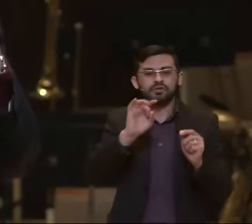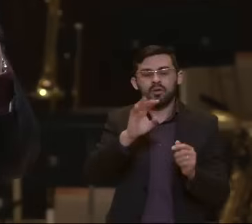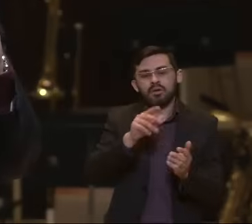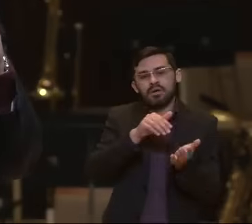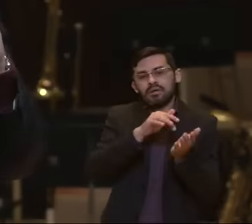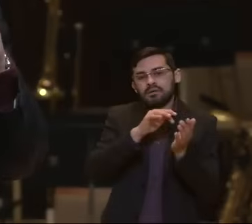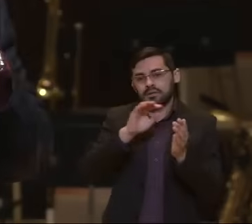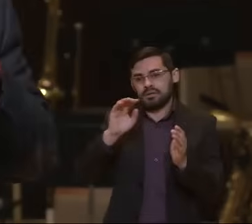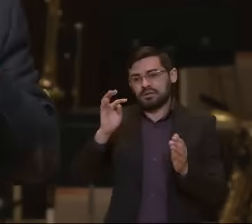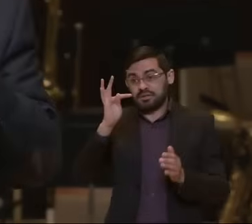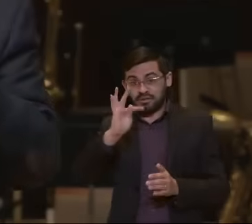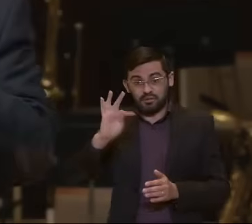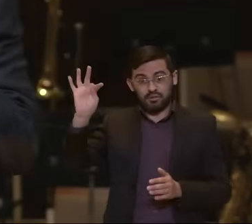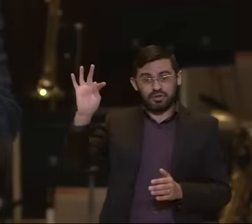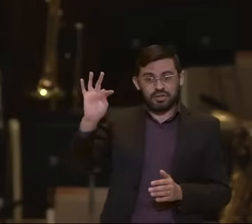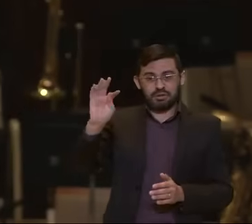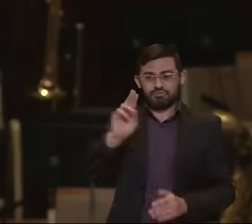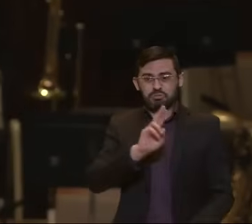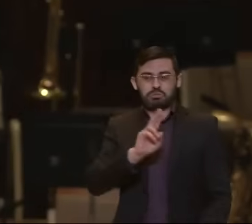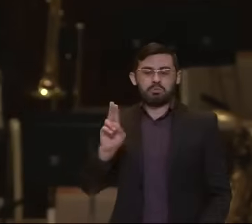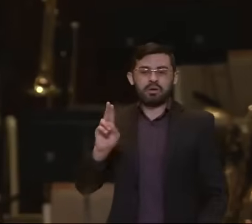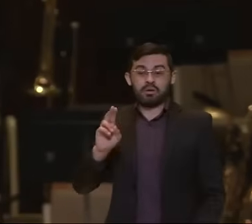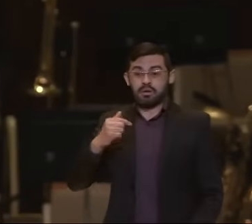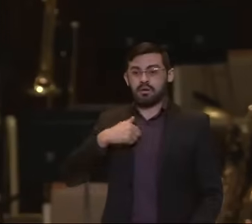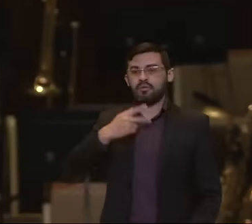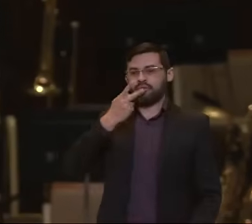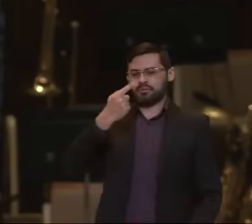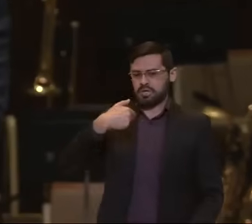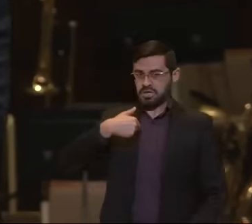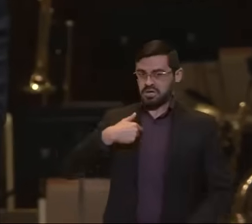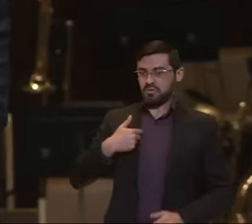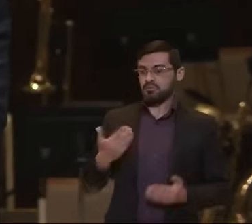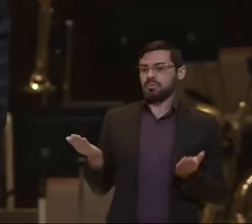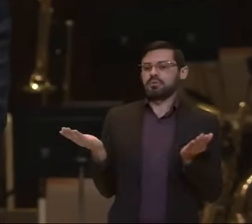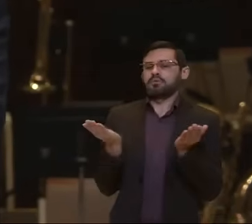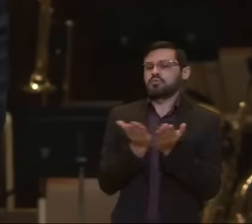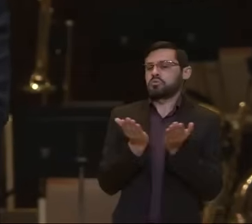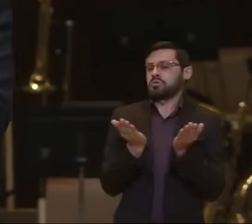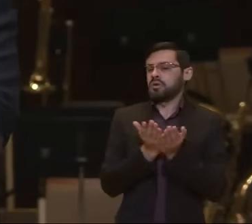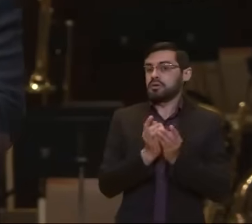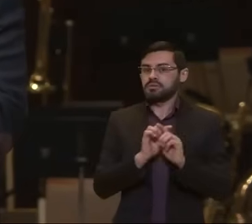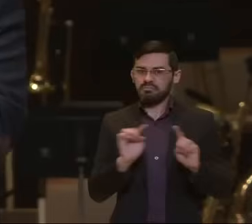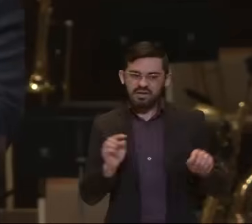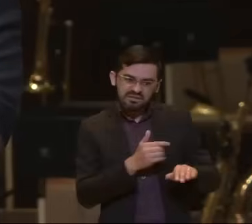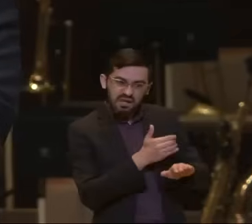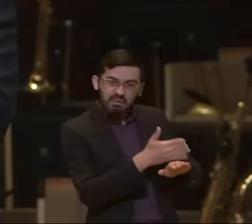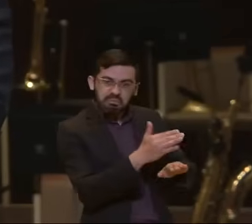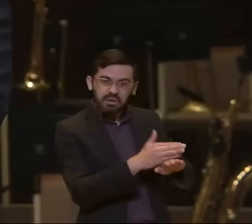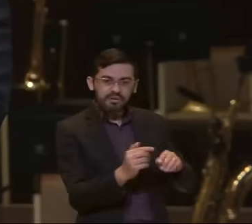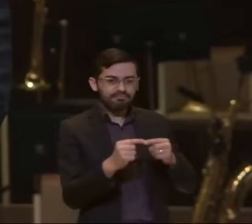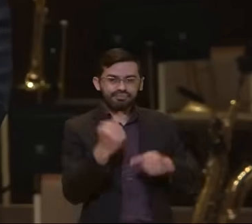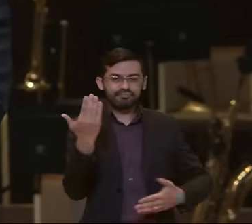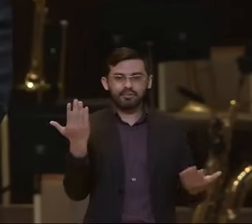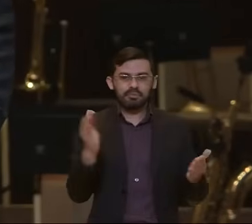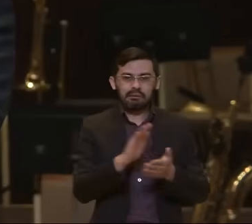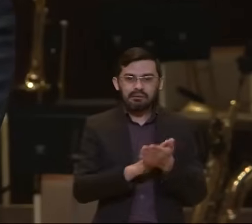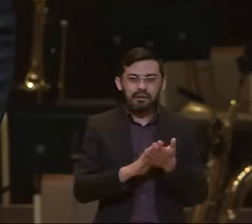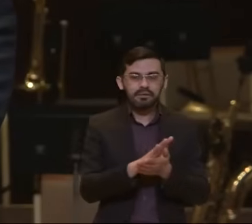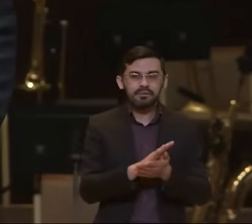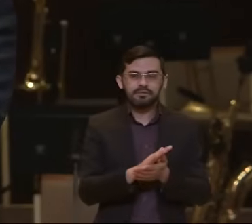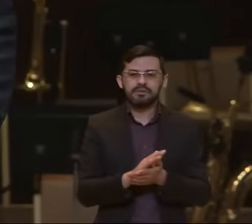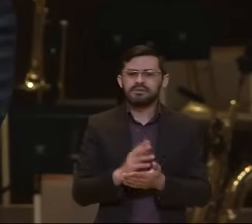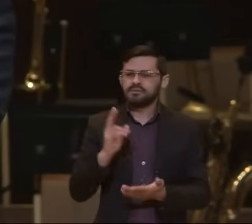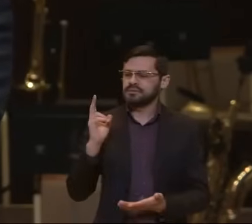nominal, onde eu me digo cristão, mas não vivo como cristão. E